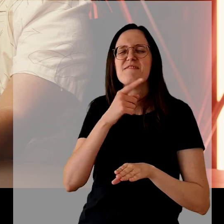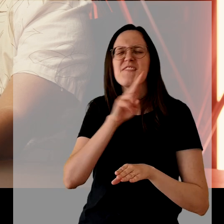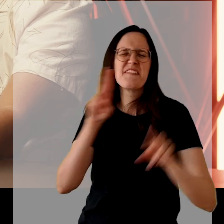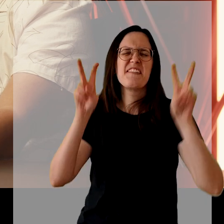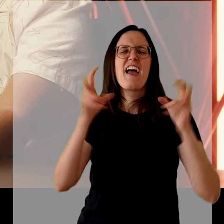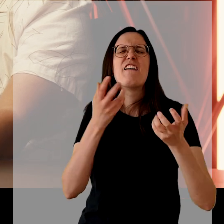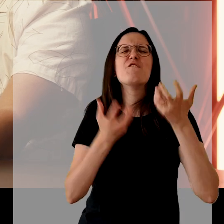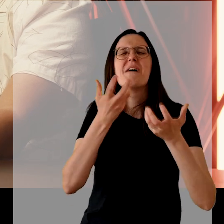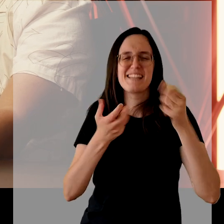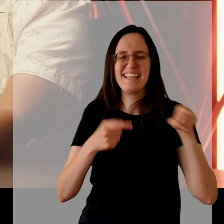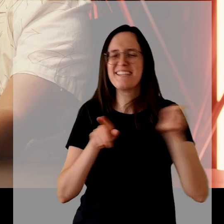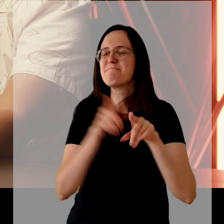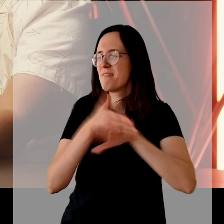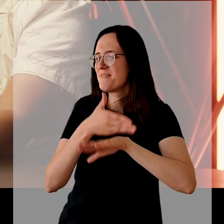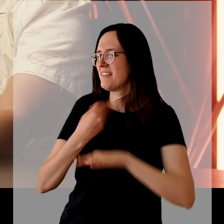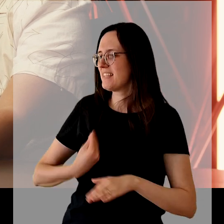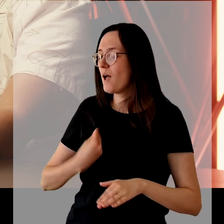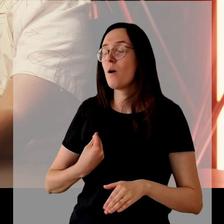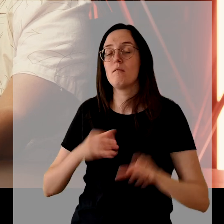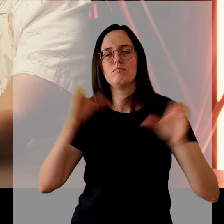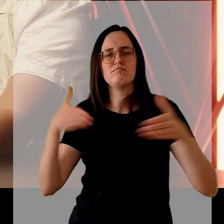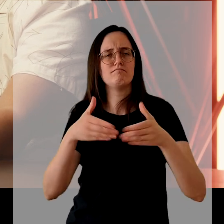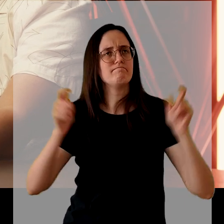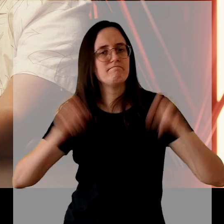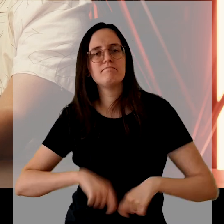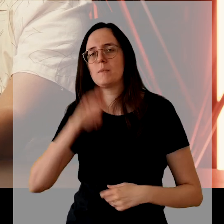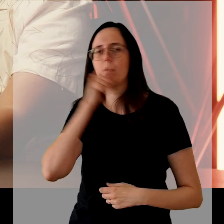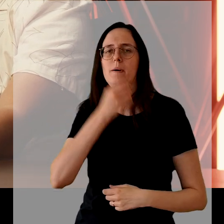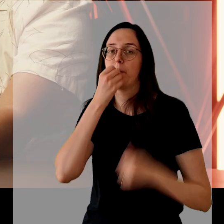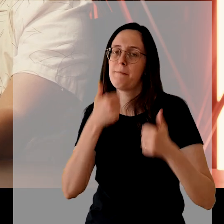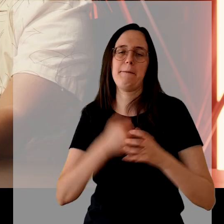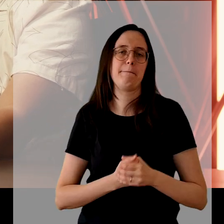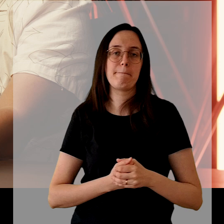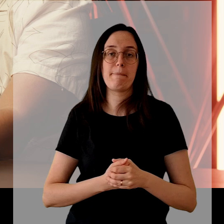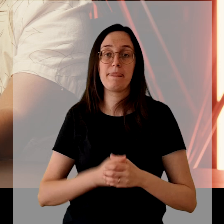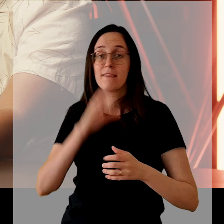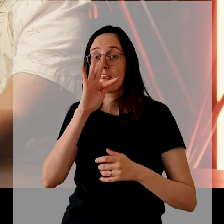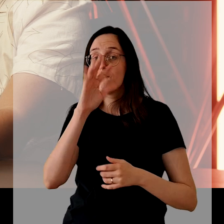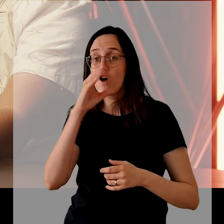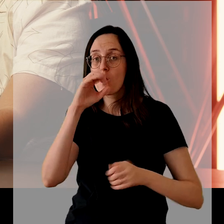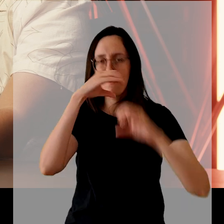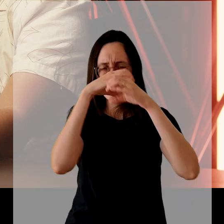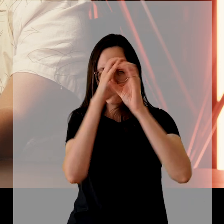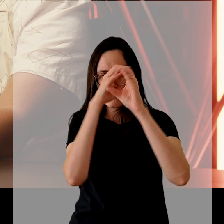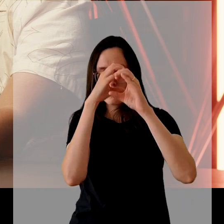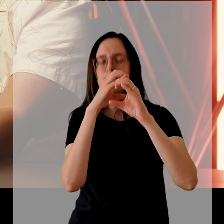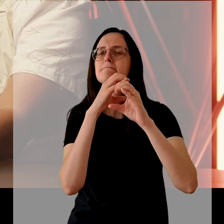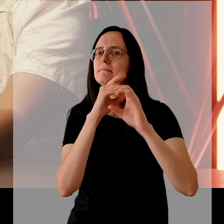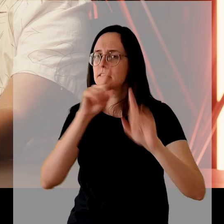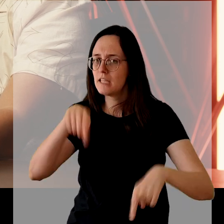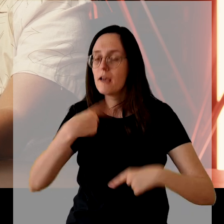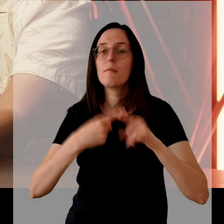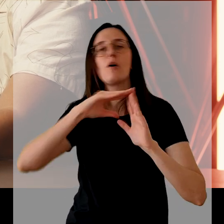muito dentro do projeto, foi muito, muito bom, assim, uma equipe muito competente. O foco realmente era um desafio, porque